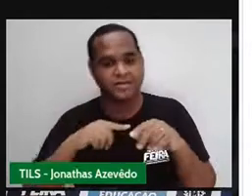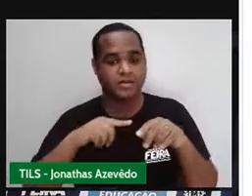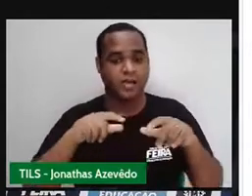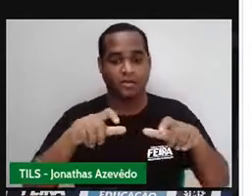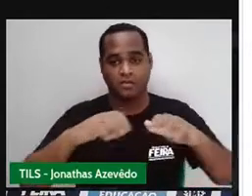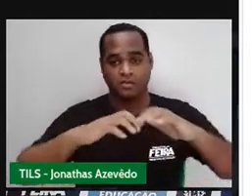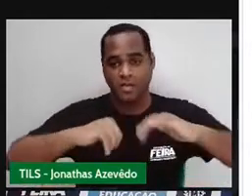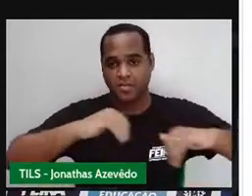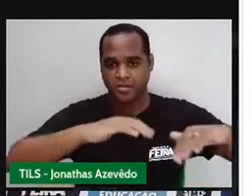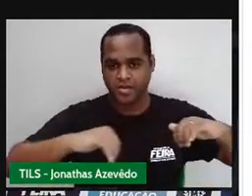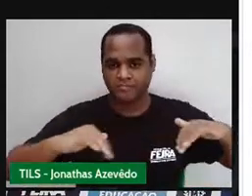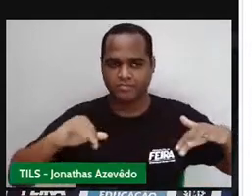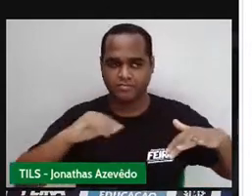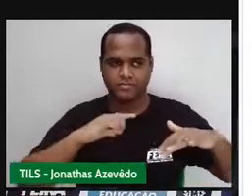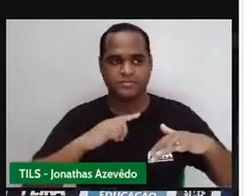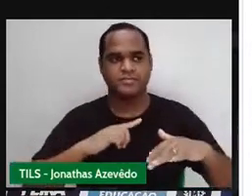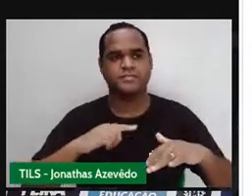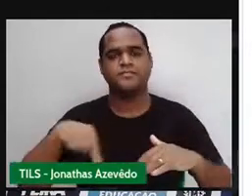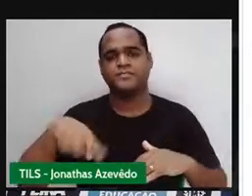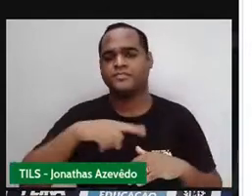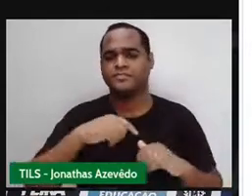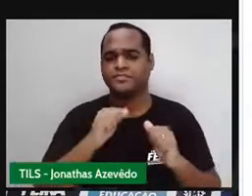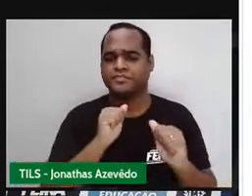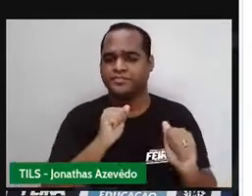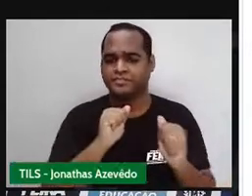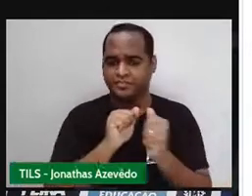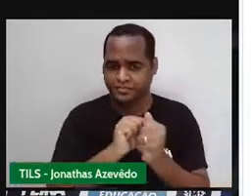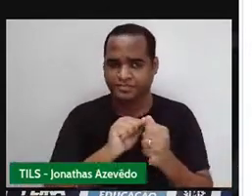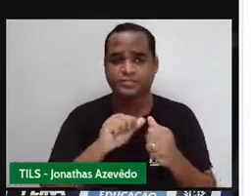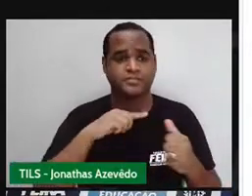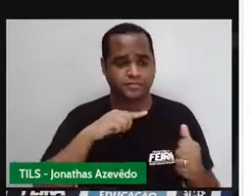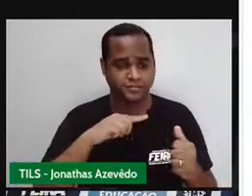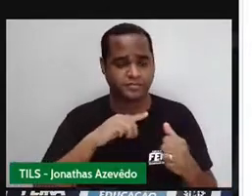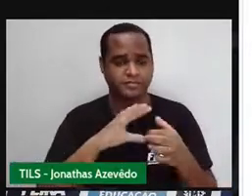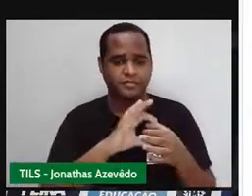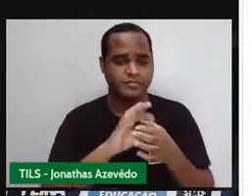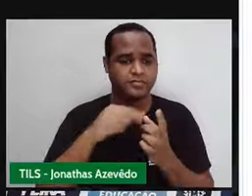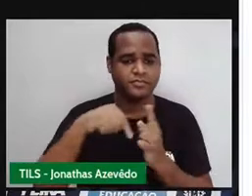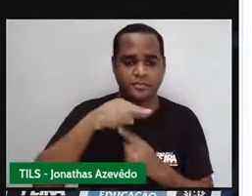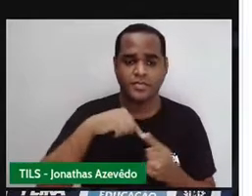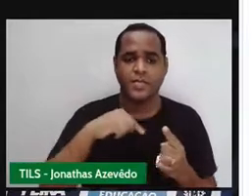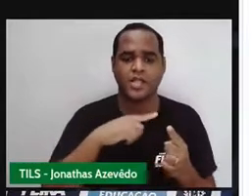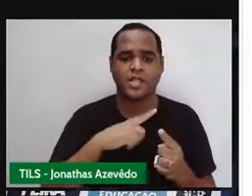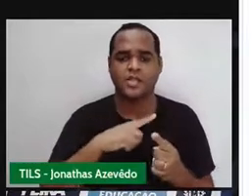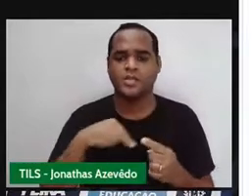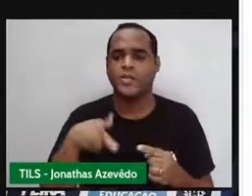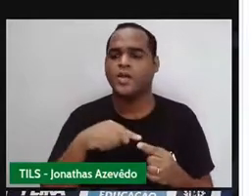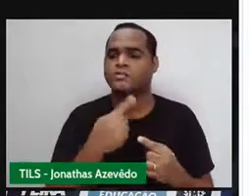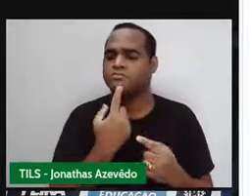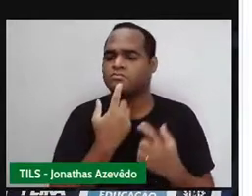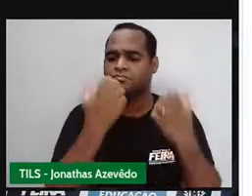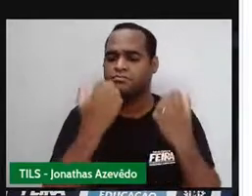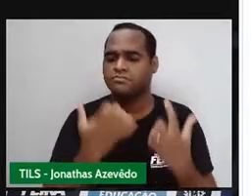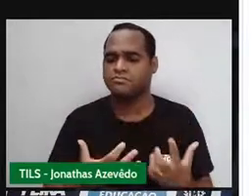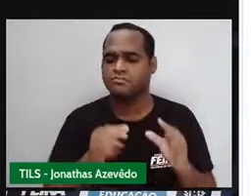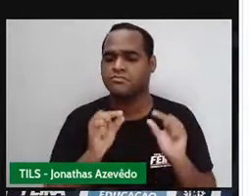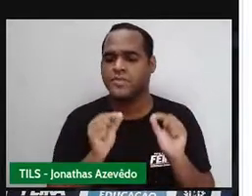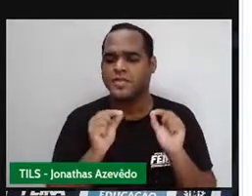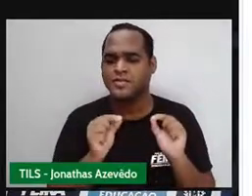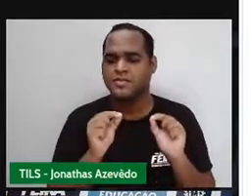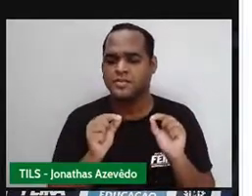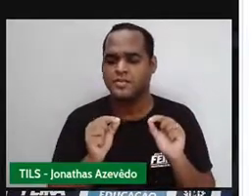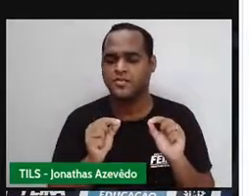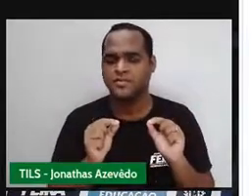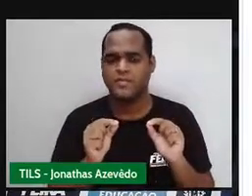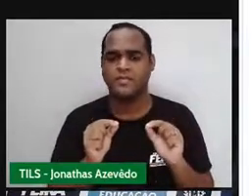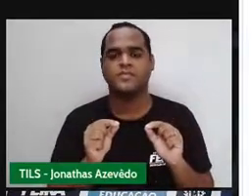só e quando a gente junta todas essas figuras o que a gente tem é essa figura aqui